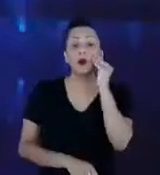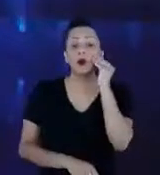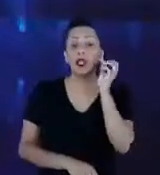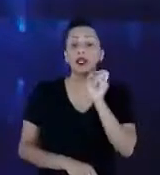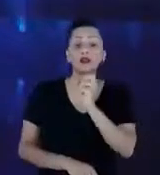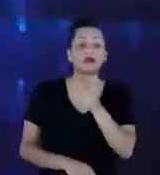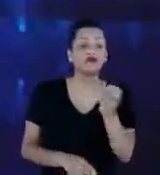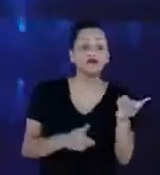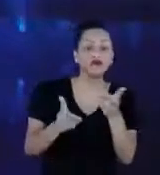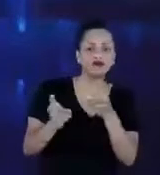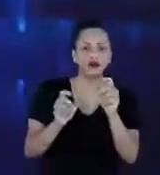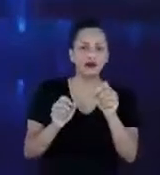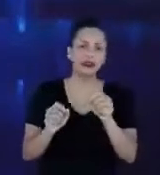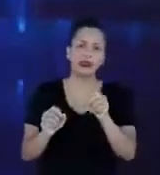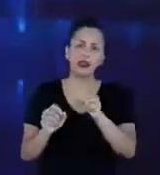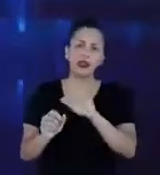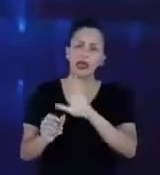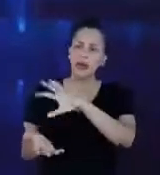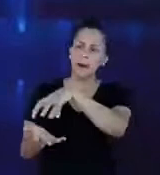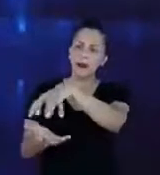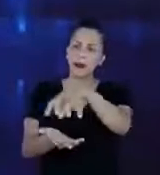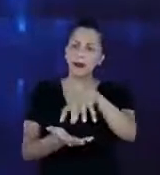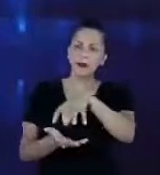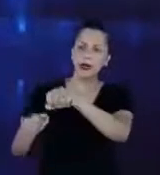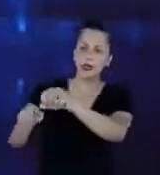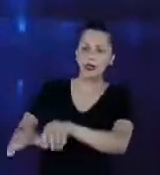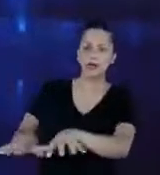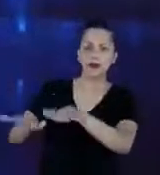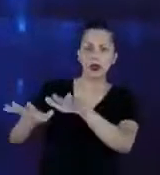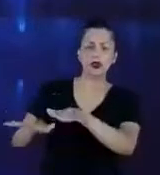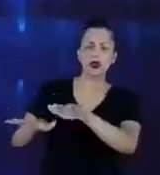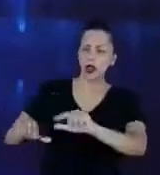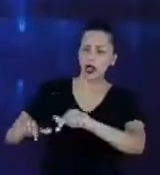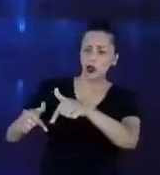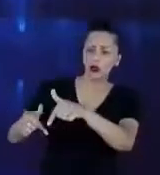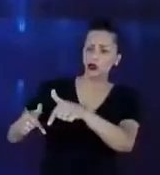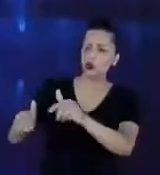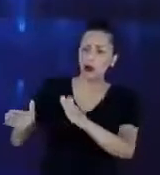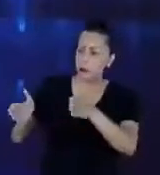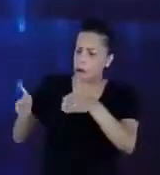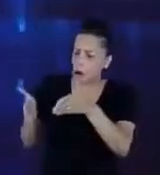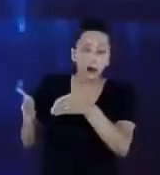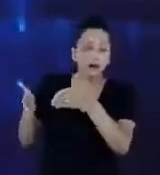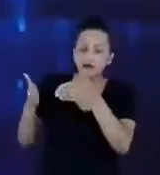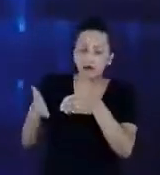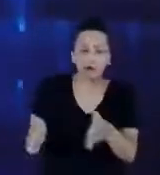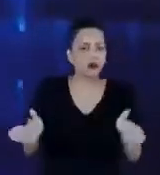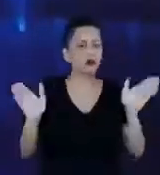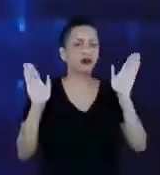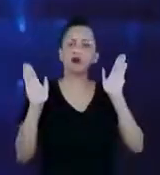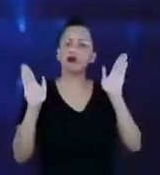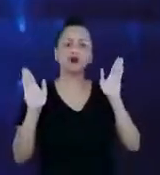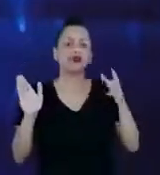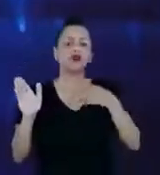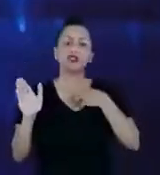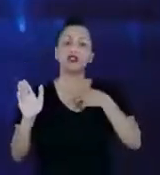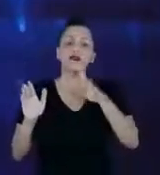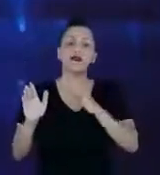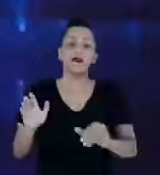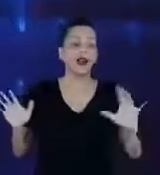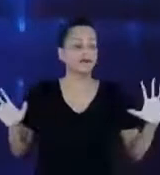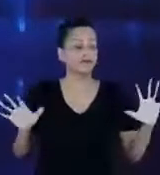distribuidoras saindo de uma forma como atuam hoje para se transformarem em uma plataforma que vai poder integrar